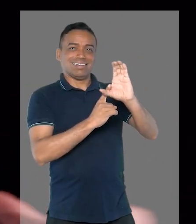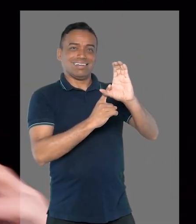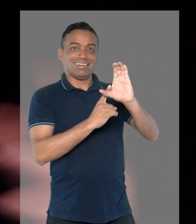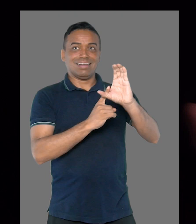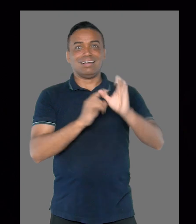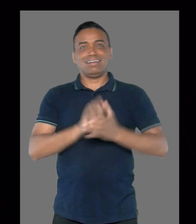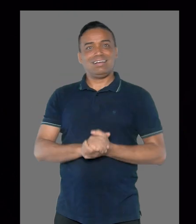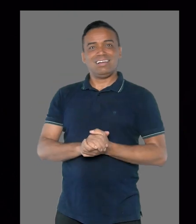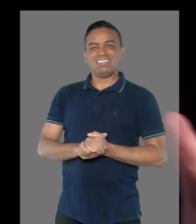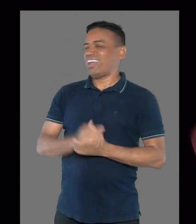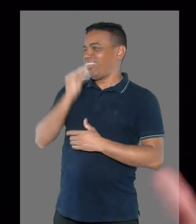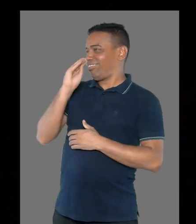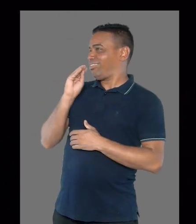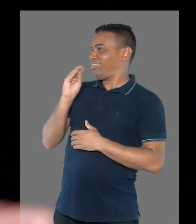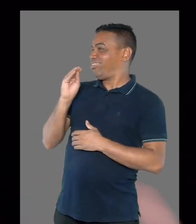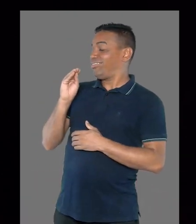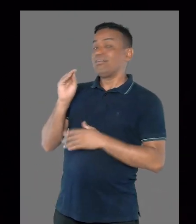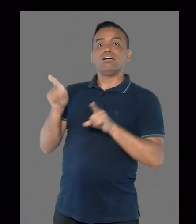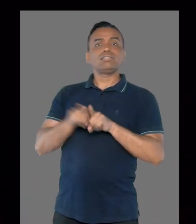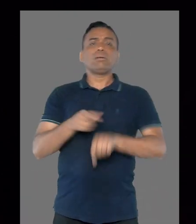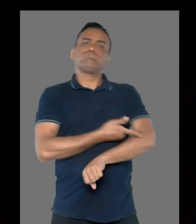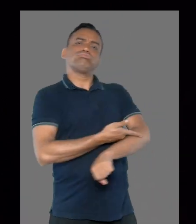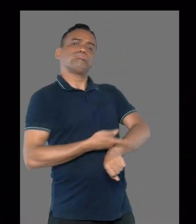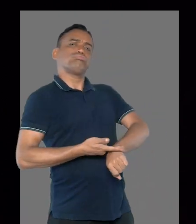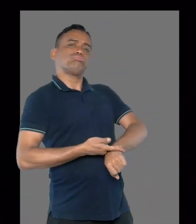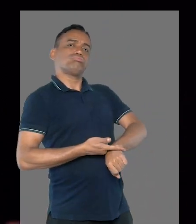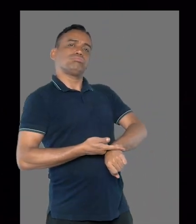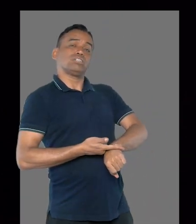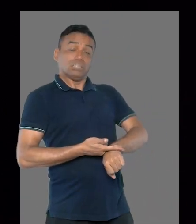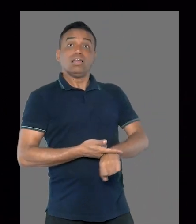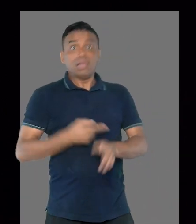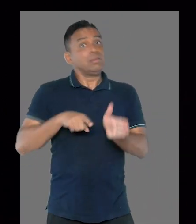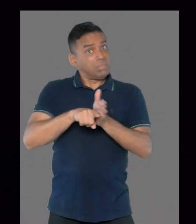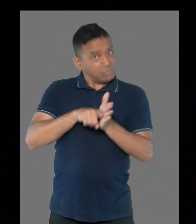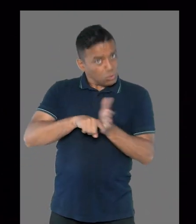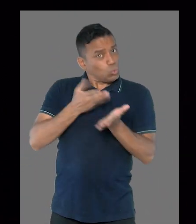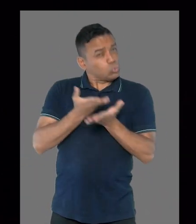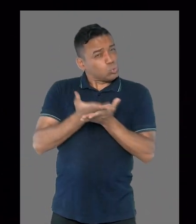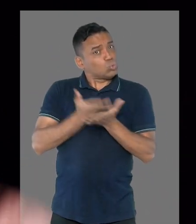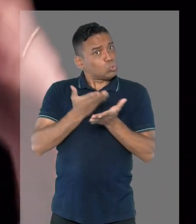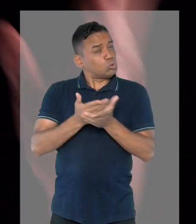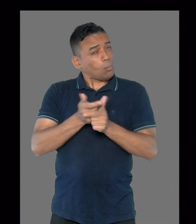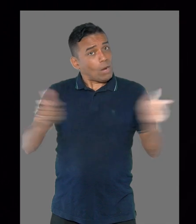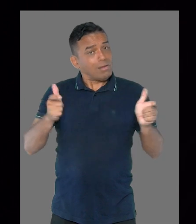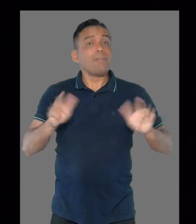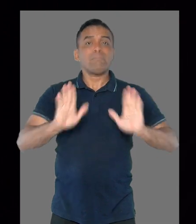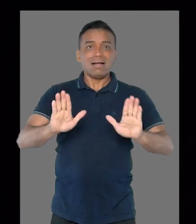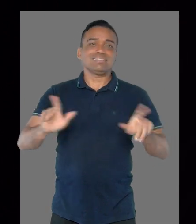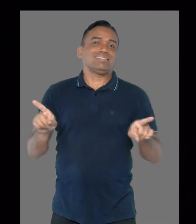ser desbundado e, ao mesmo tempo, extremamente disciplinado. Ele era muito estudioso e, ao mesmo